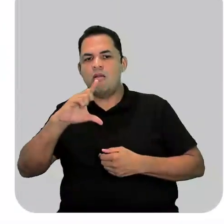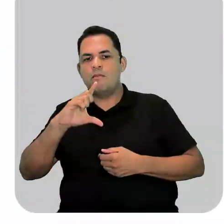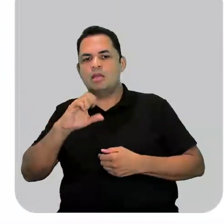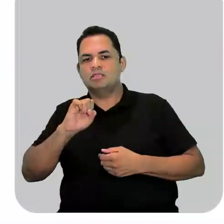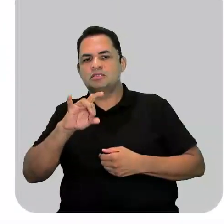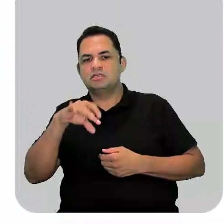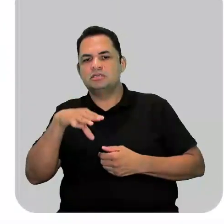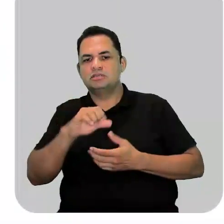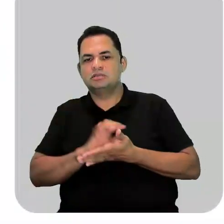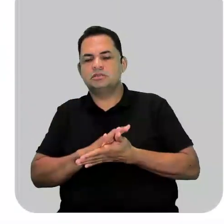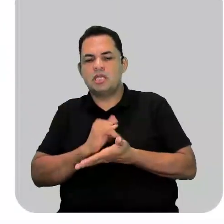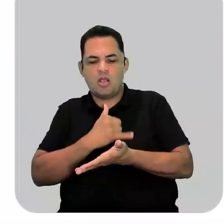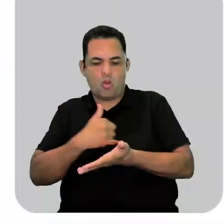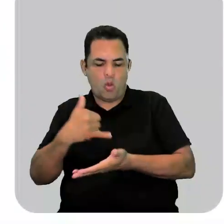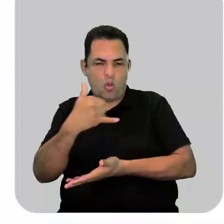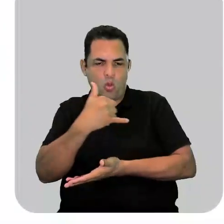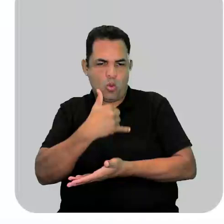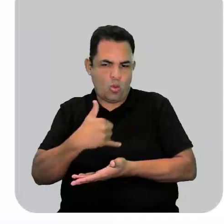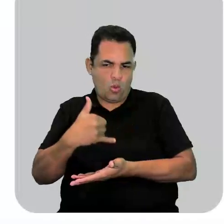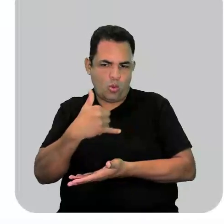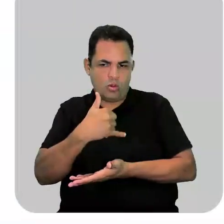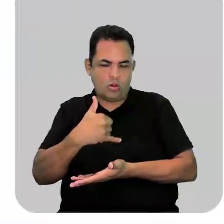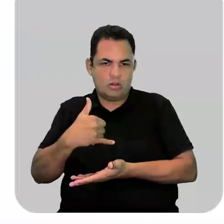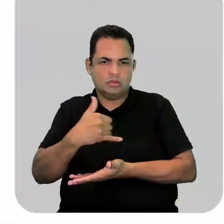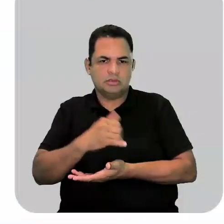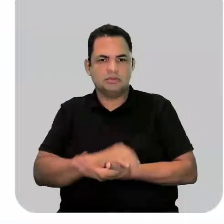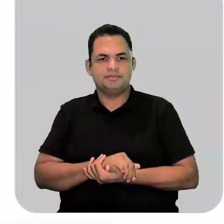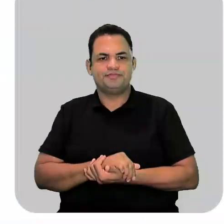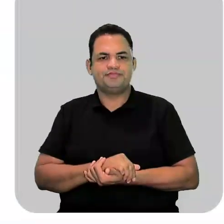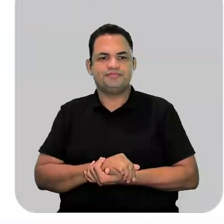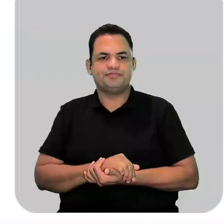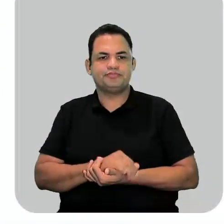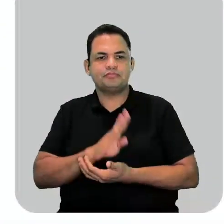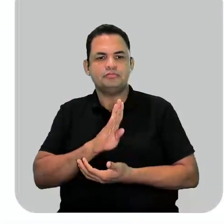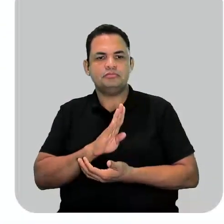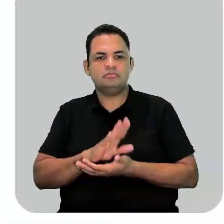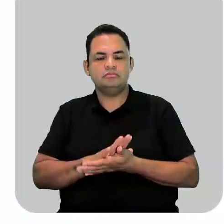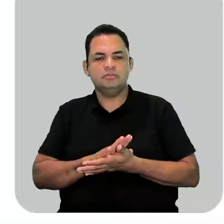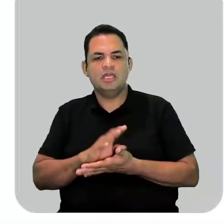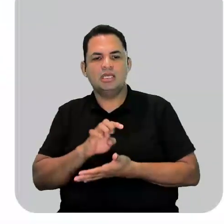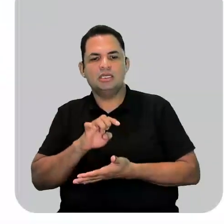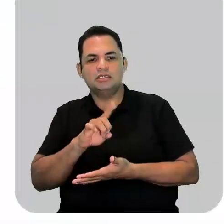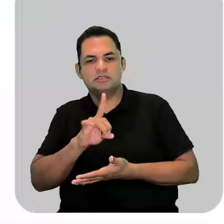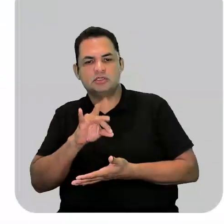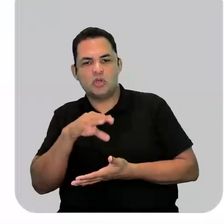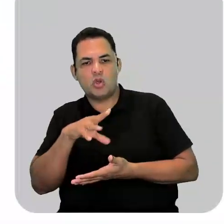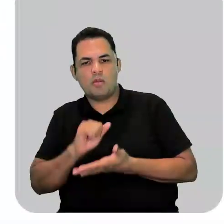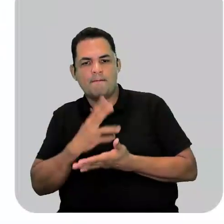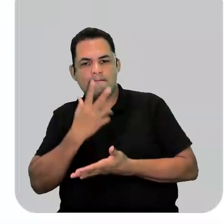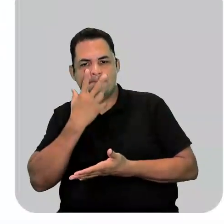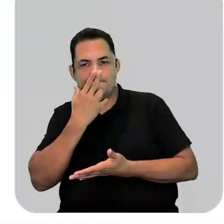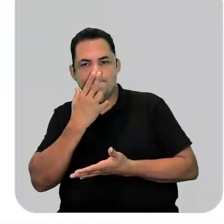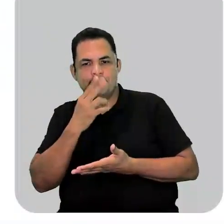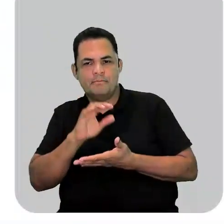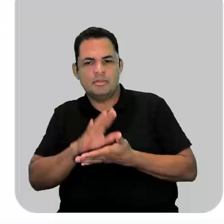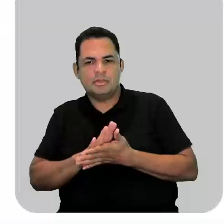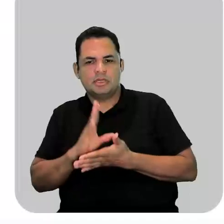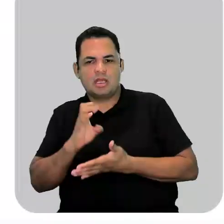de lipídios. Letra B. Estas drogas parecem ter um